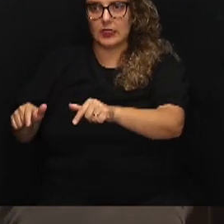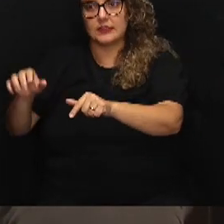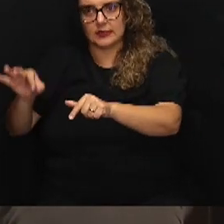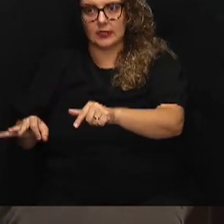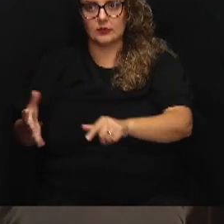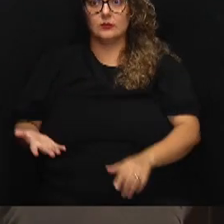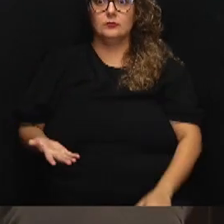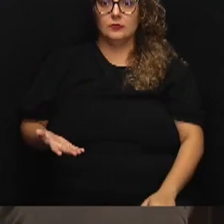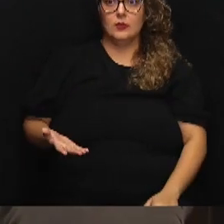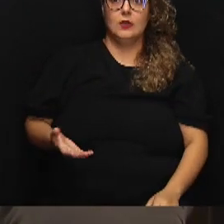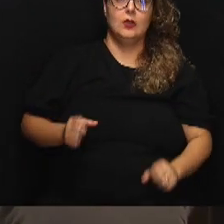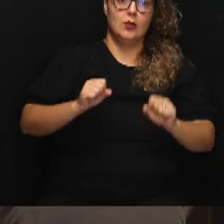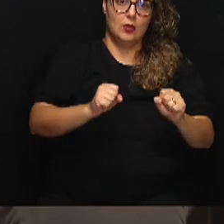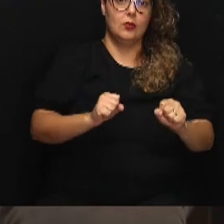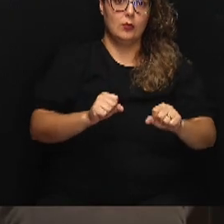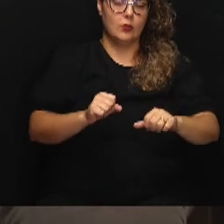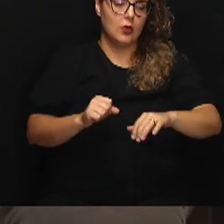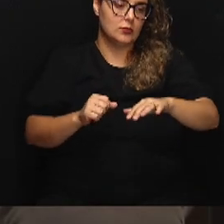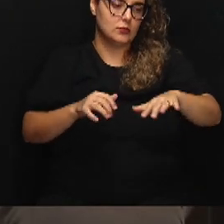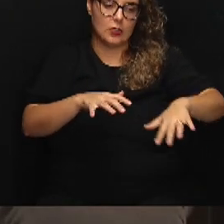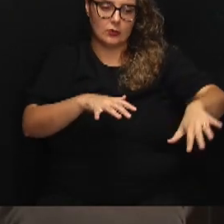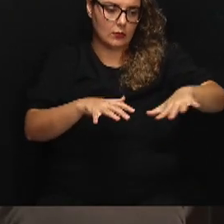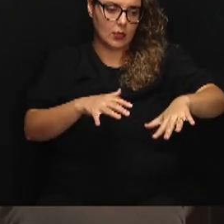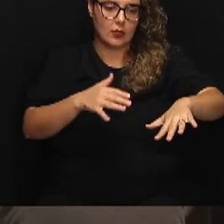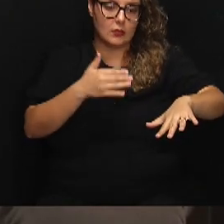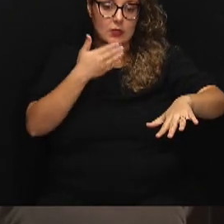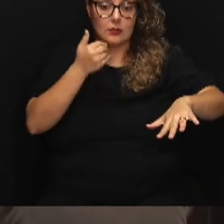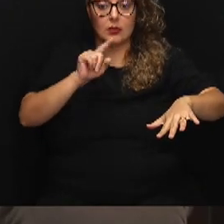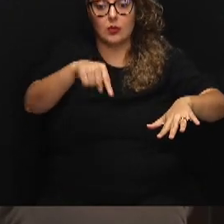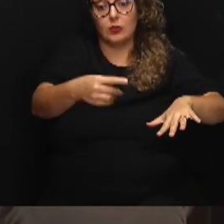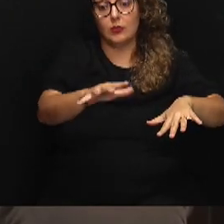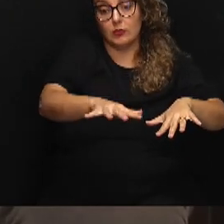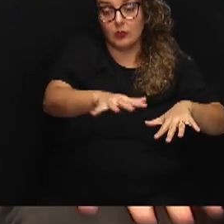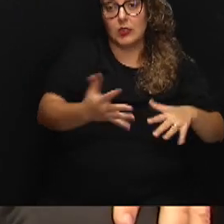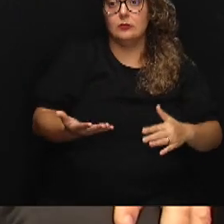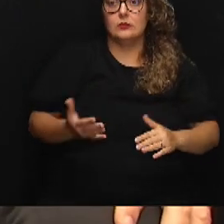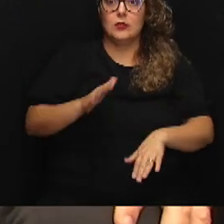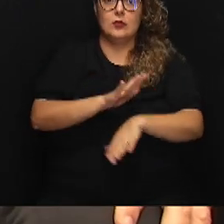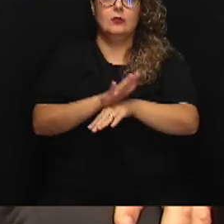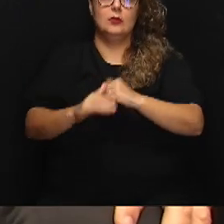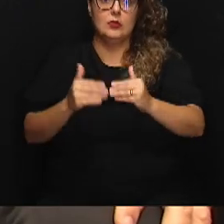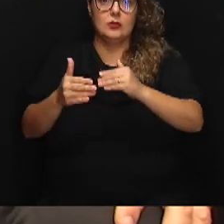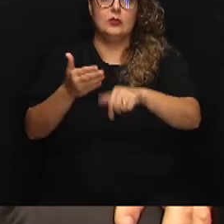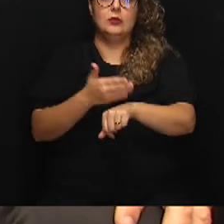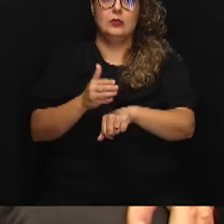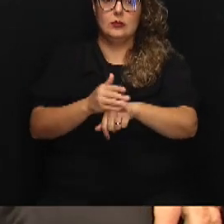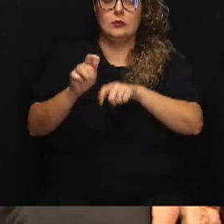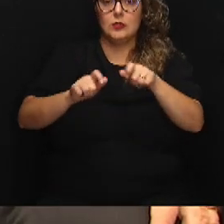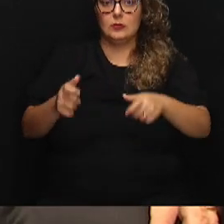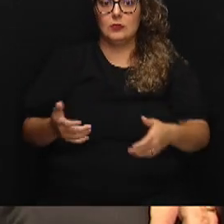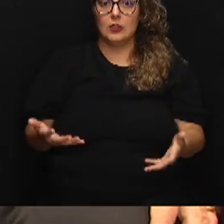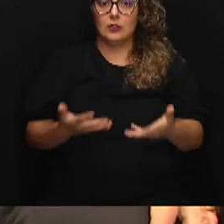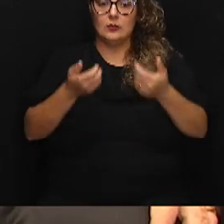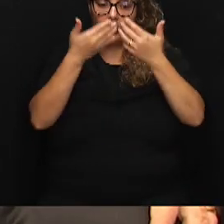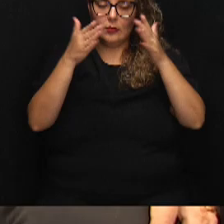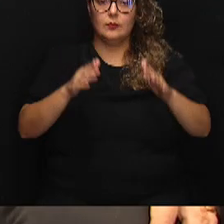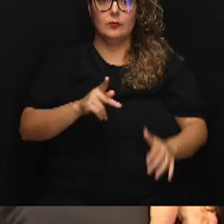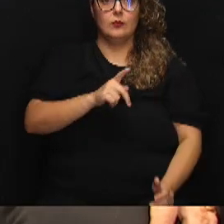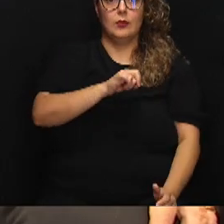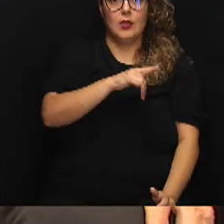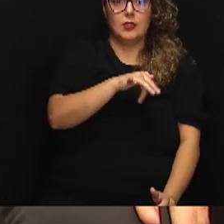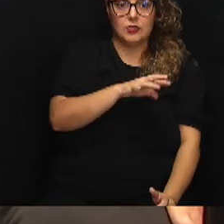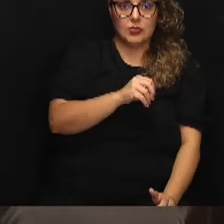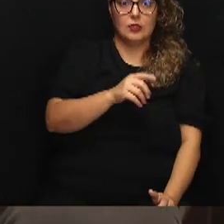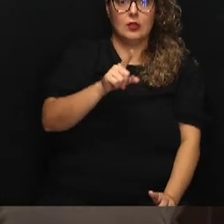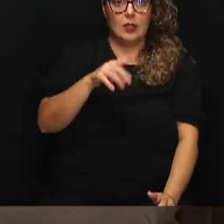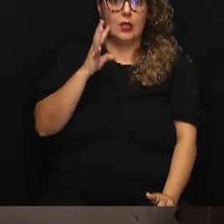muito melhor em outro tipo de atividade. Então isso a gente ajuda no desenvolvimento e treinamento das pessoas. Peixinho, é legal também